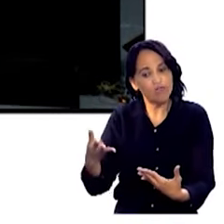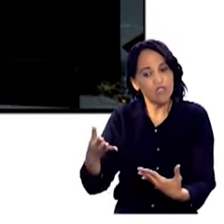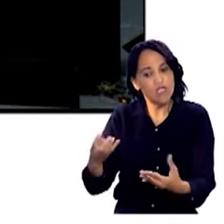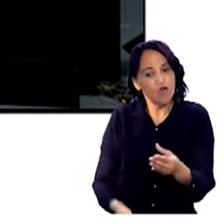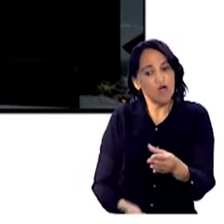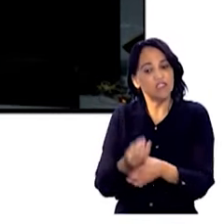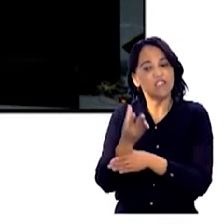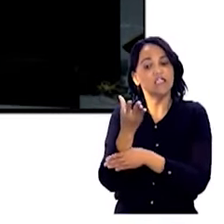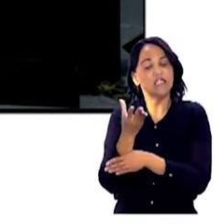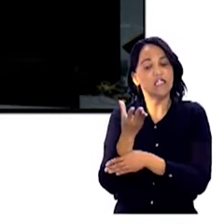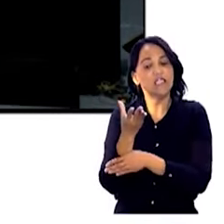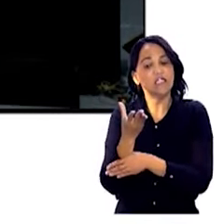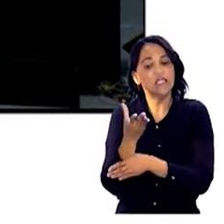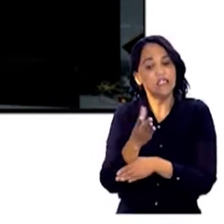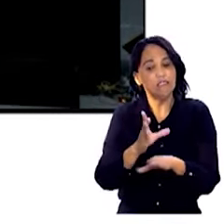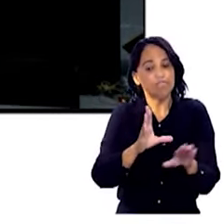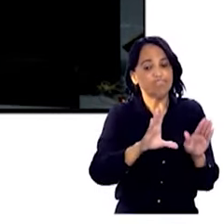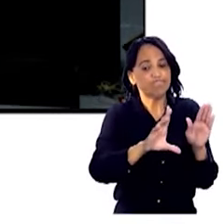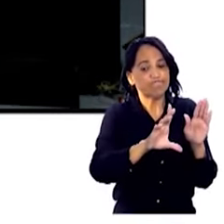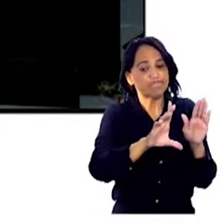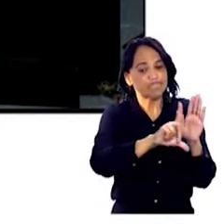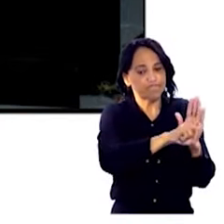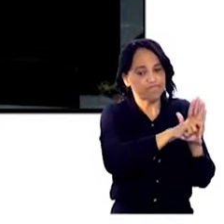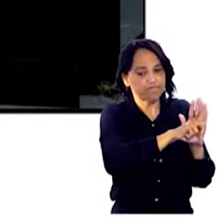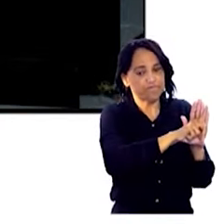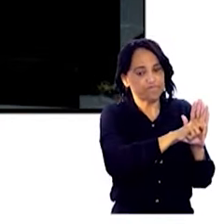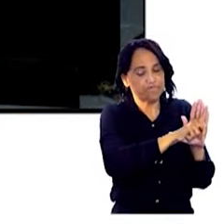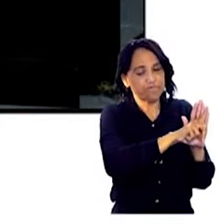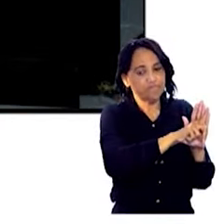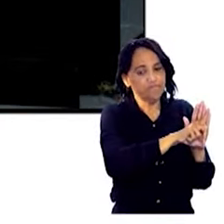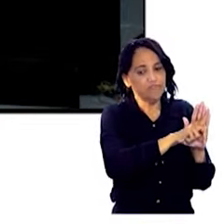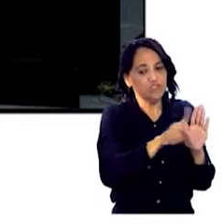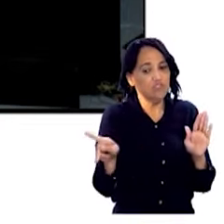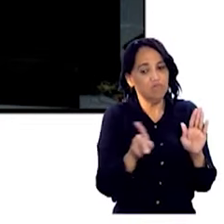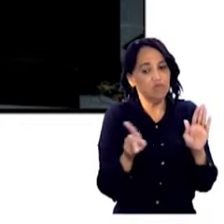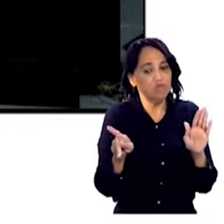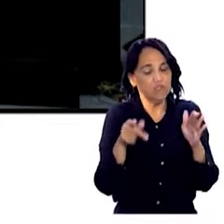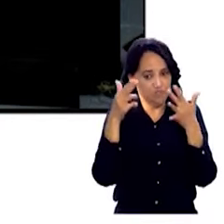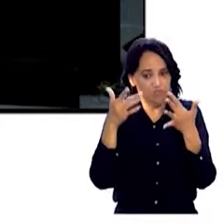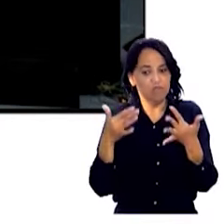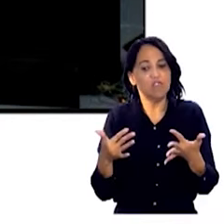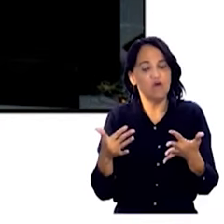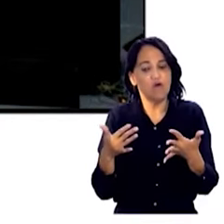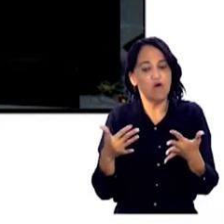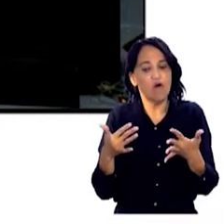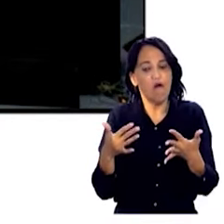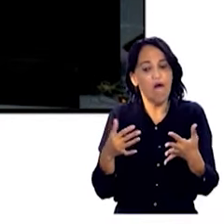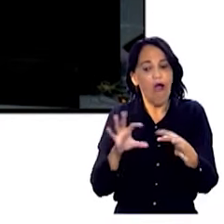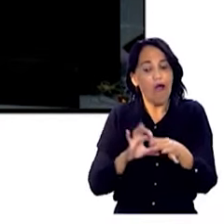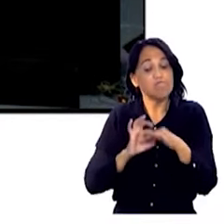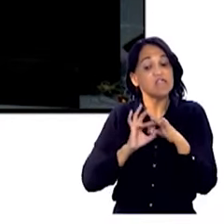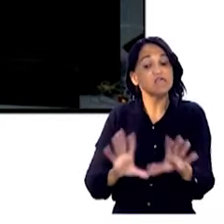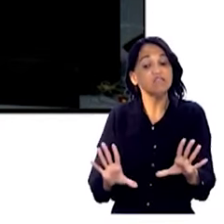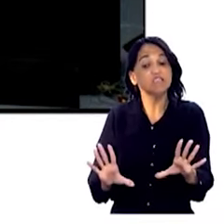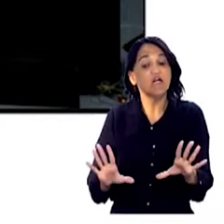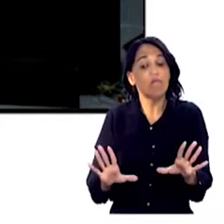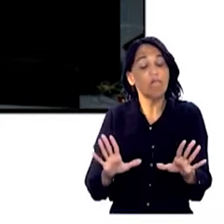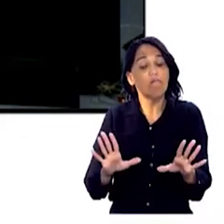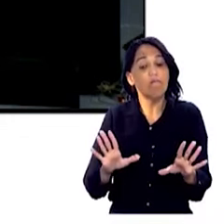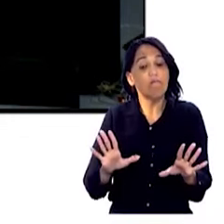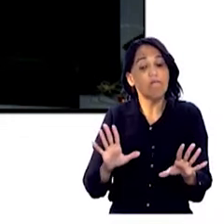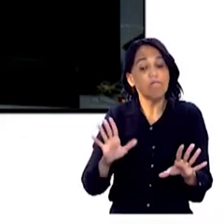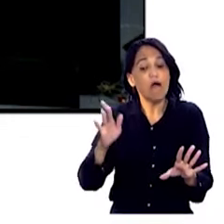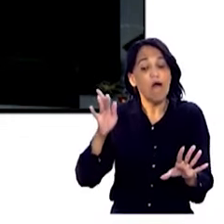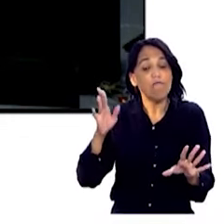instituído o lift que o professor Melon mencionou antes ou seja a permissão para